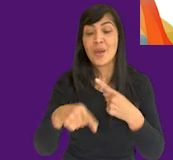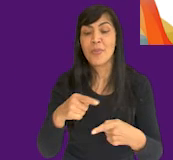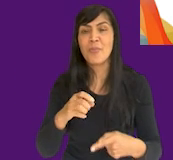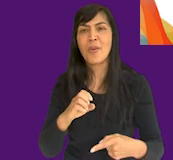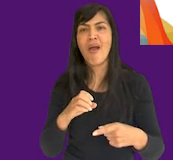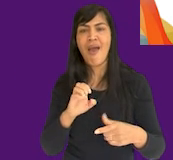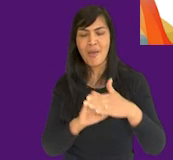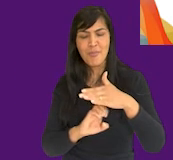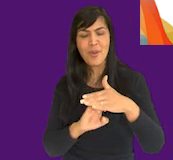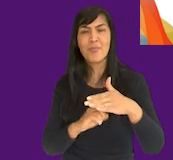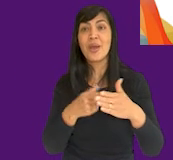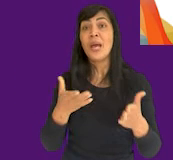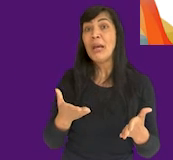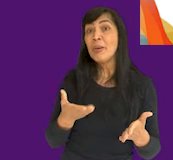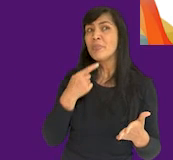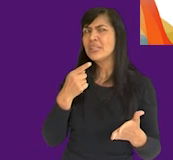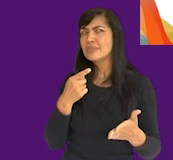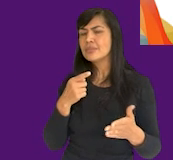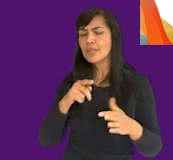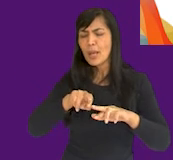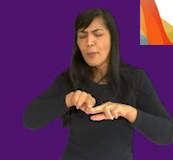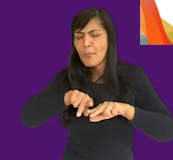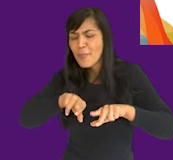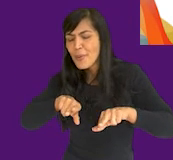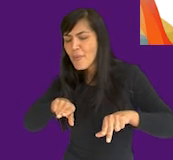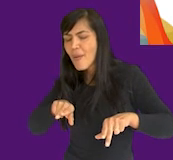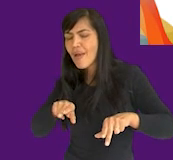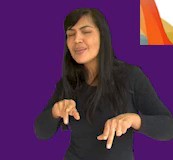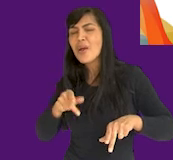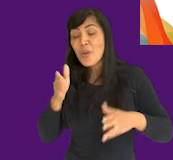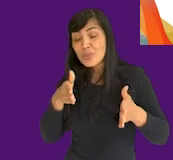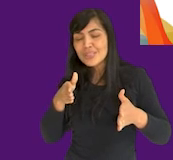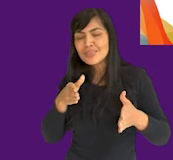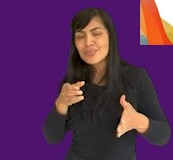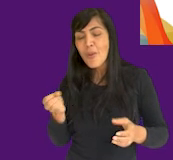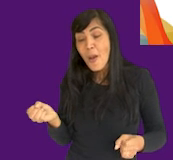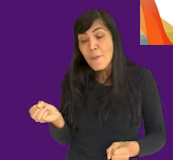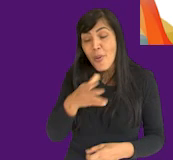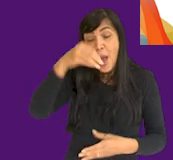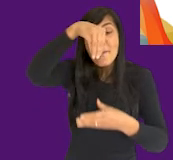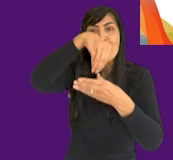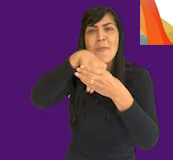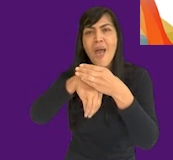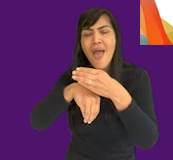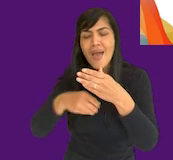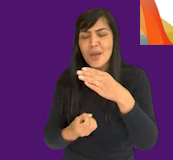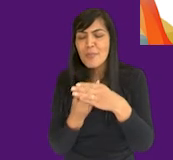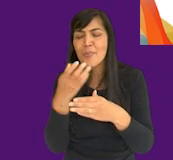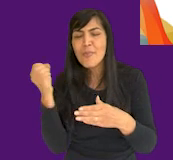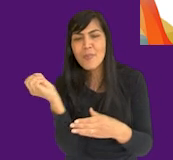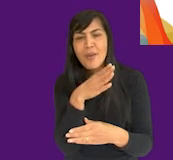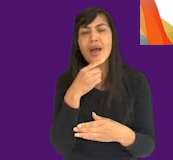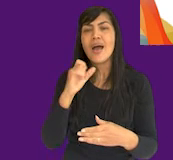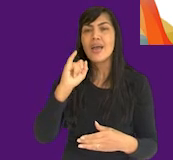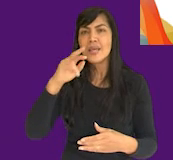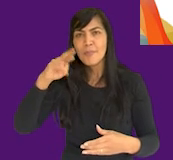vezes mais rápido que o que as outras organizações é por isso que causei disse opção Então somos a Inovação dentro da Inovação